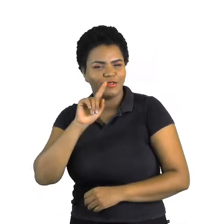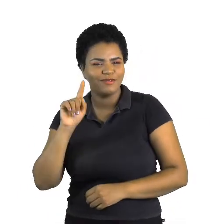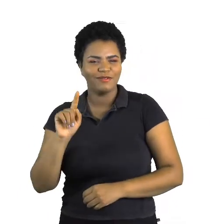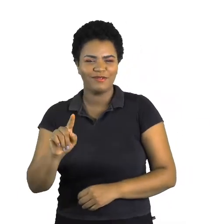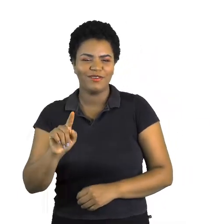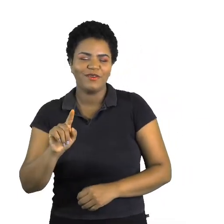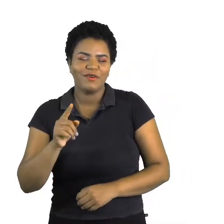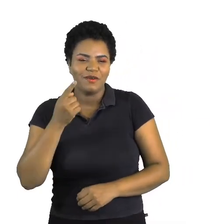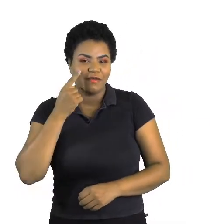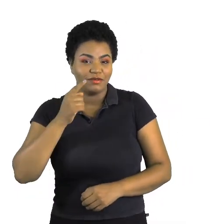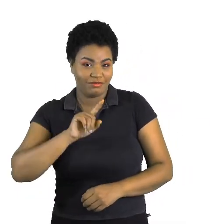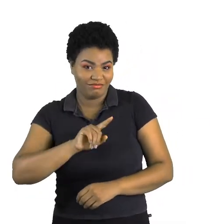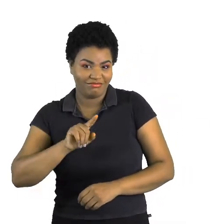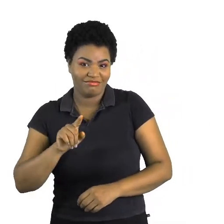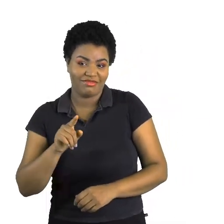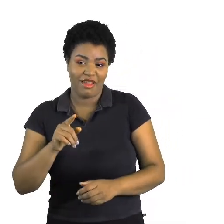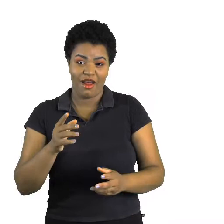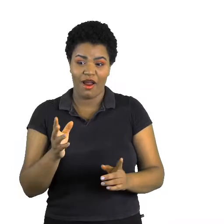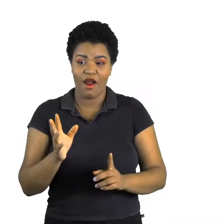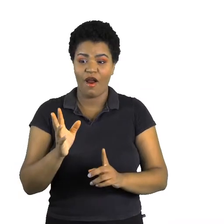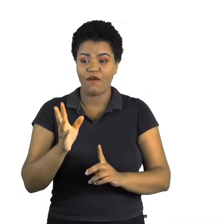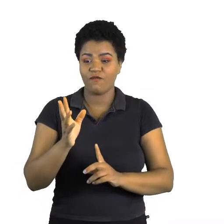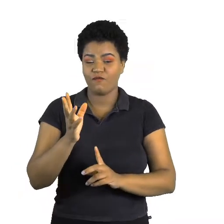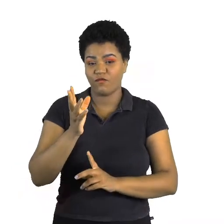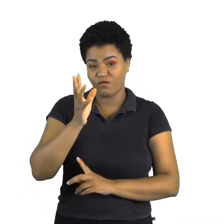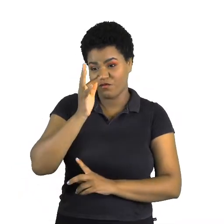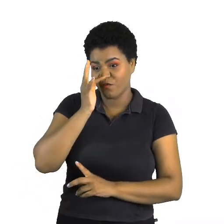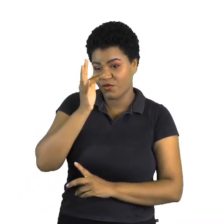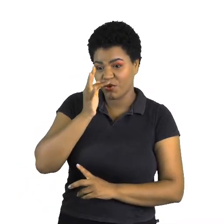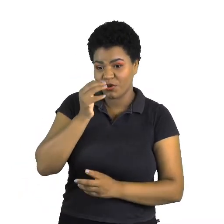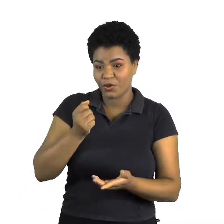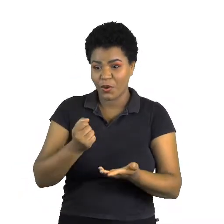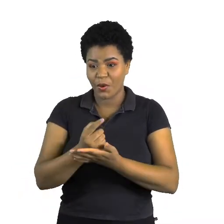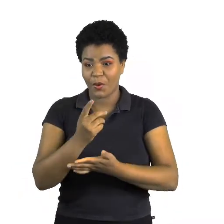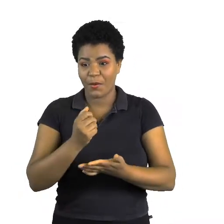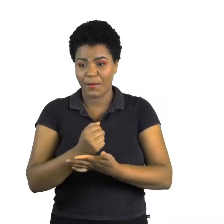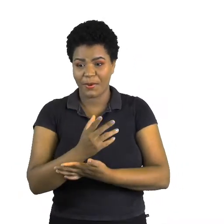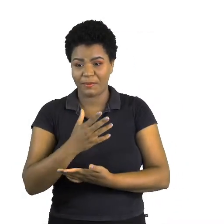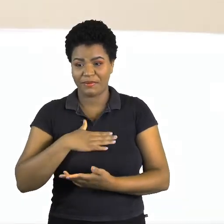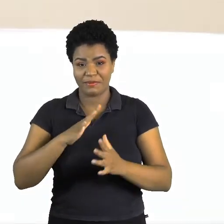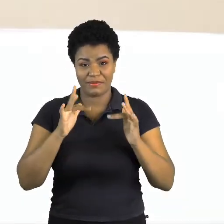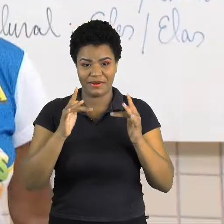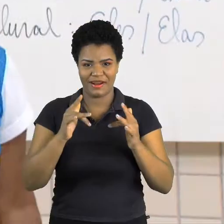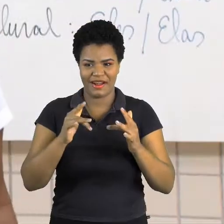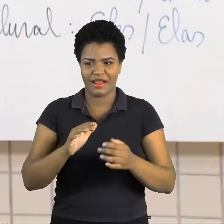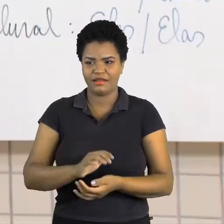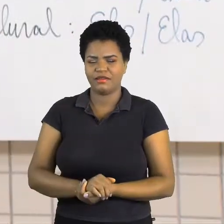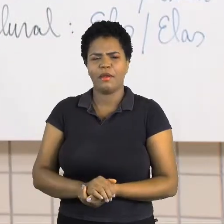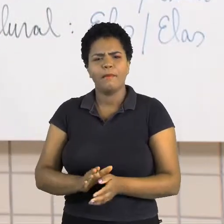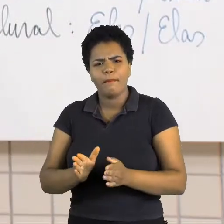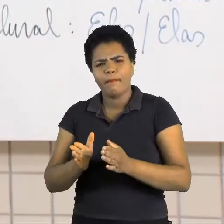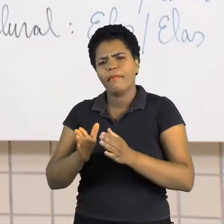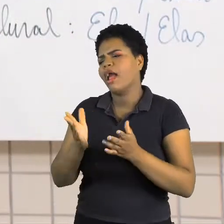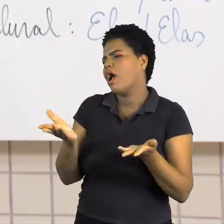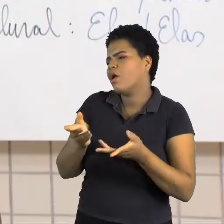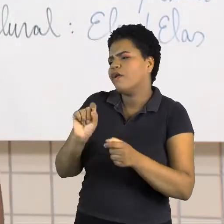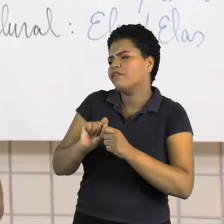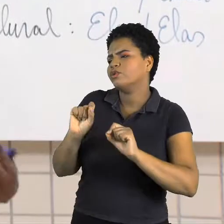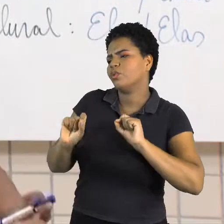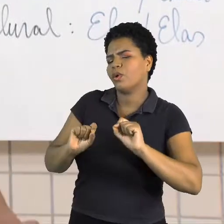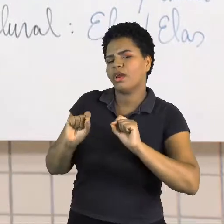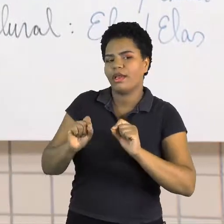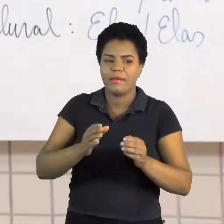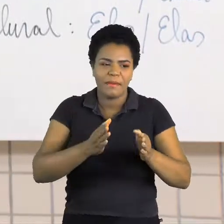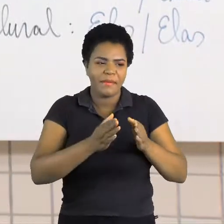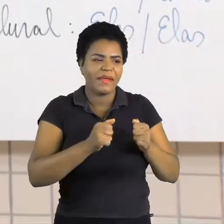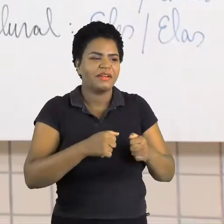minha mina? E agora o que eu faço? Pede para ela cheirar o meu bafo. Observaram ali, galerinha? Observaram